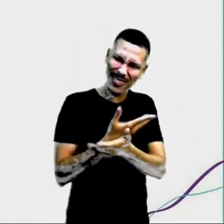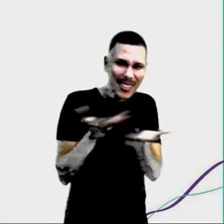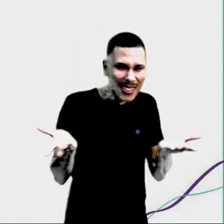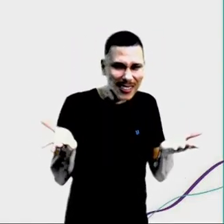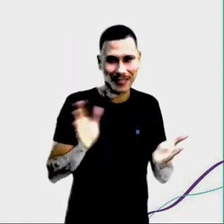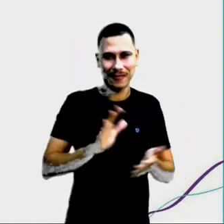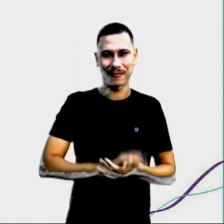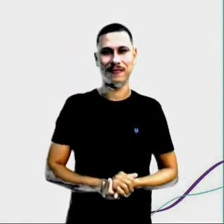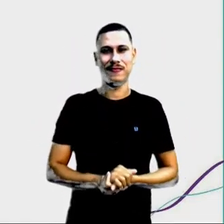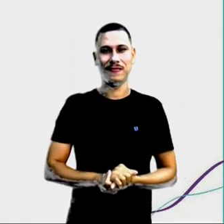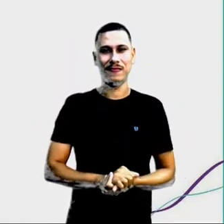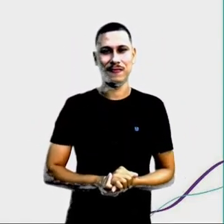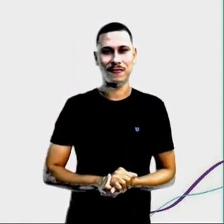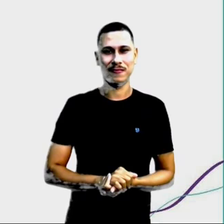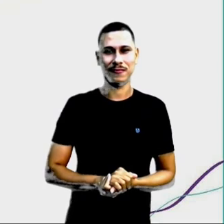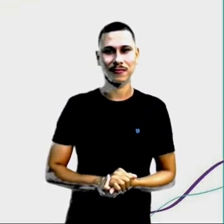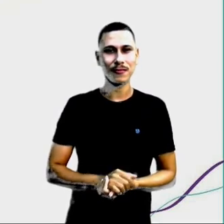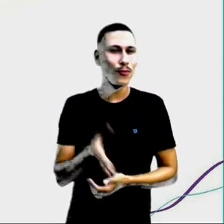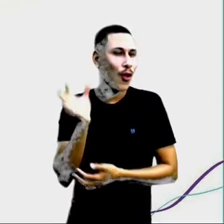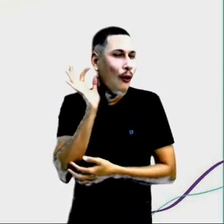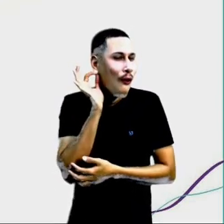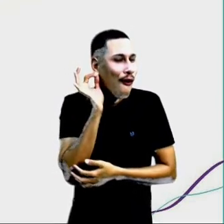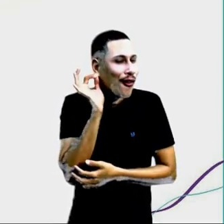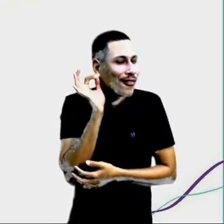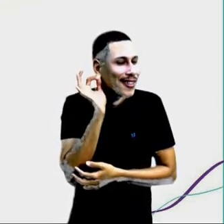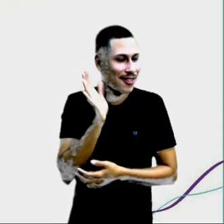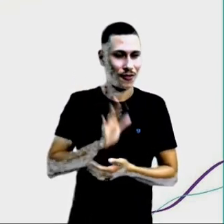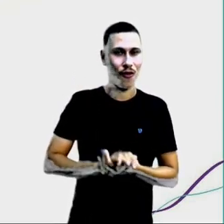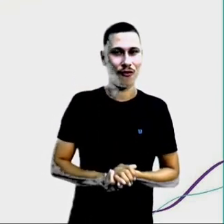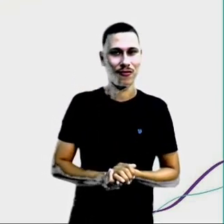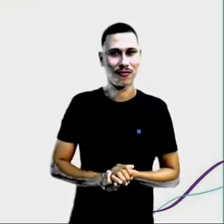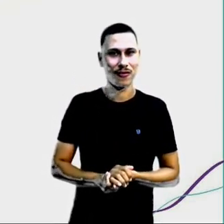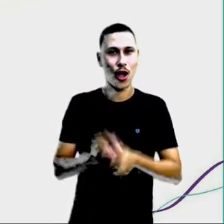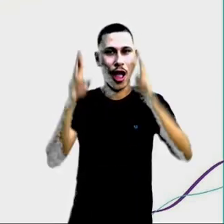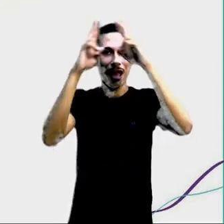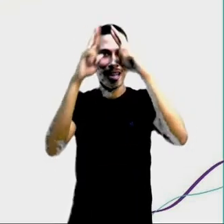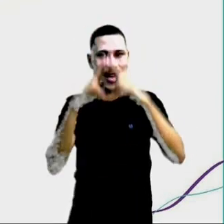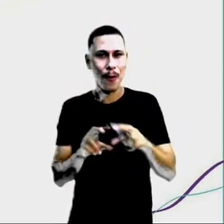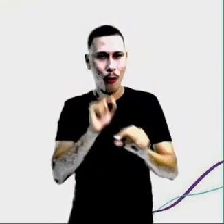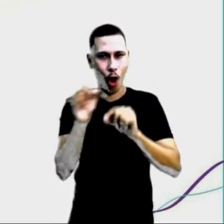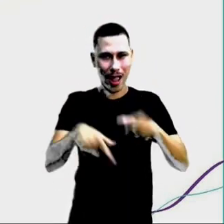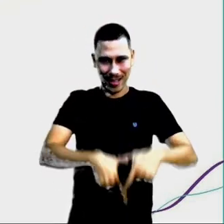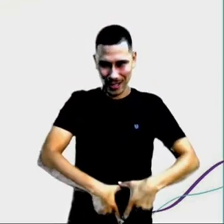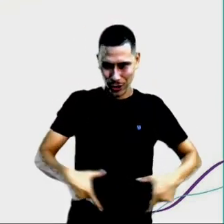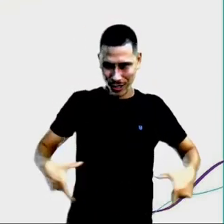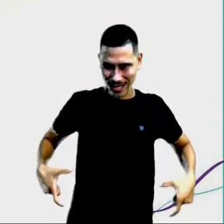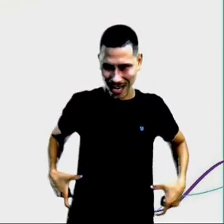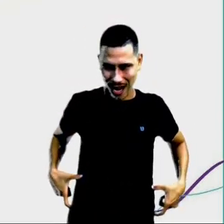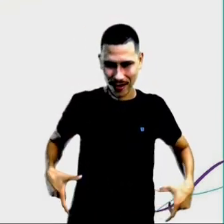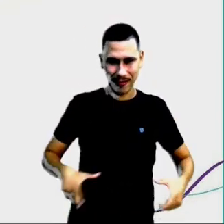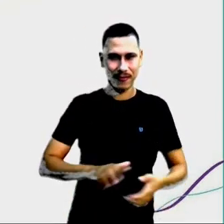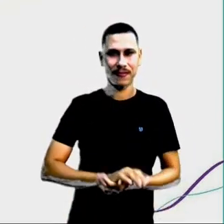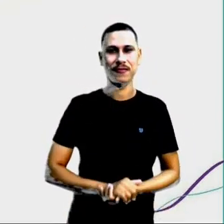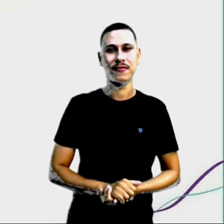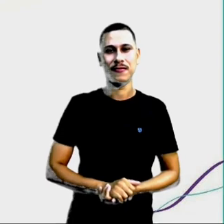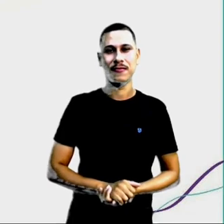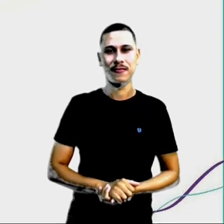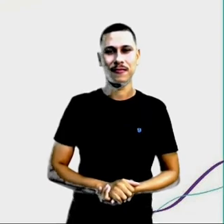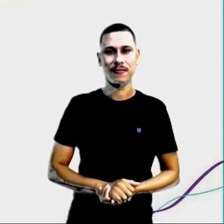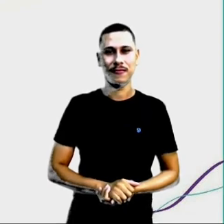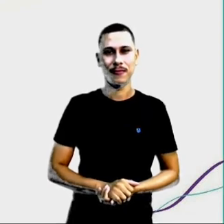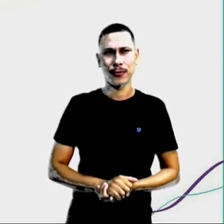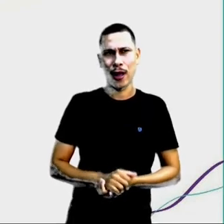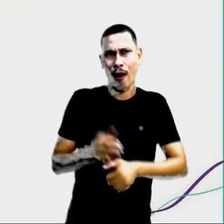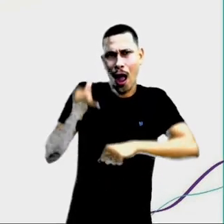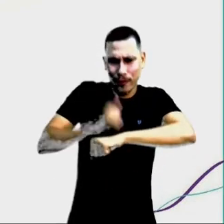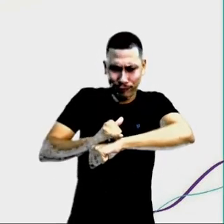para vocês o brinco. Brinco rima com cinto. Temos aqui um